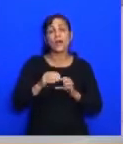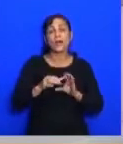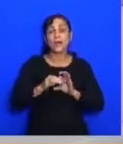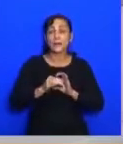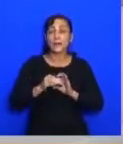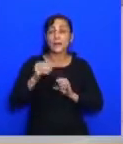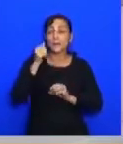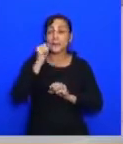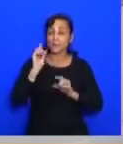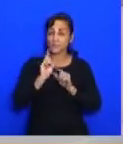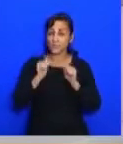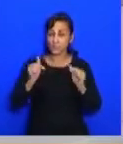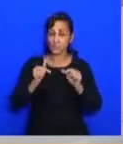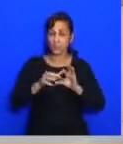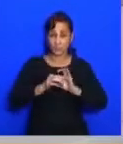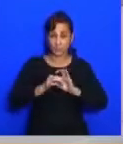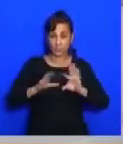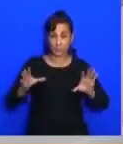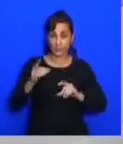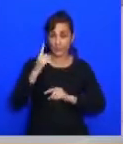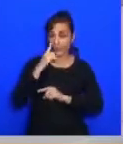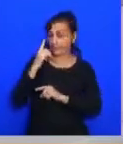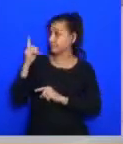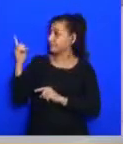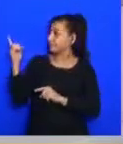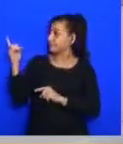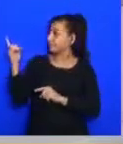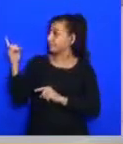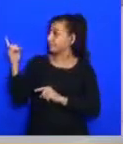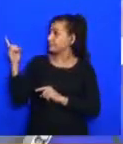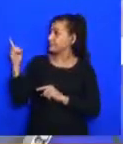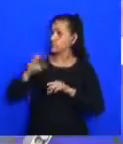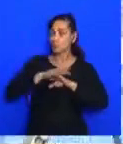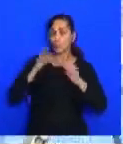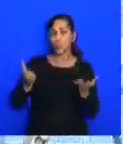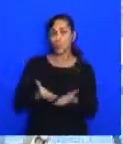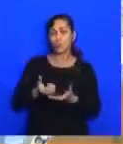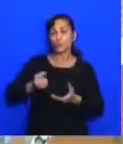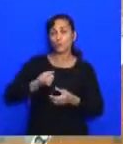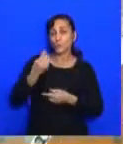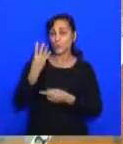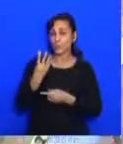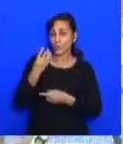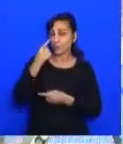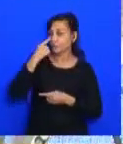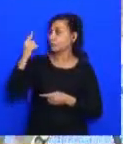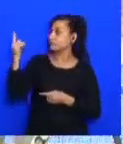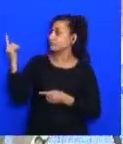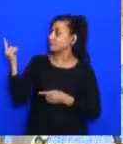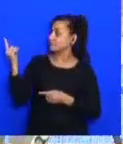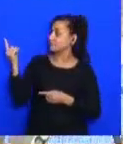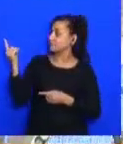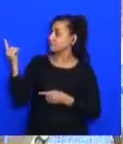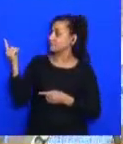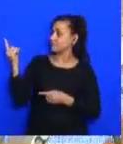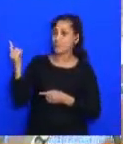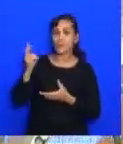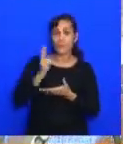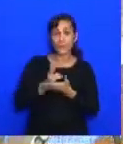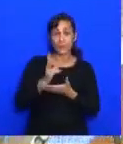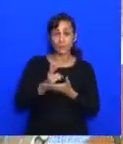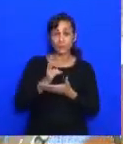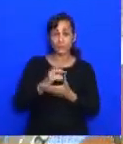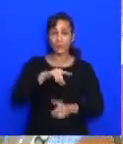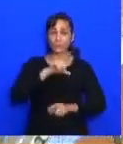liberação manualmente das demais colunas ali do suporte em cima do globo número 4 para seguirmos com o